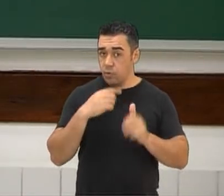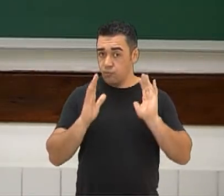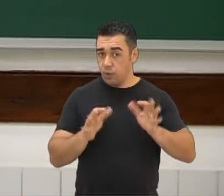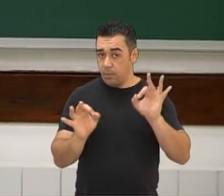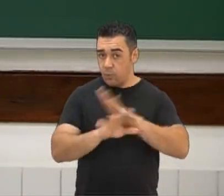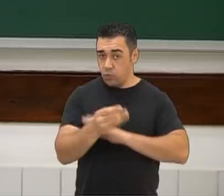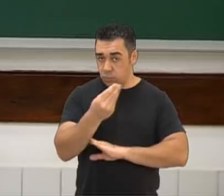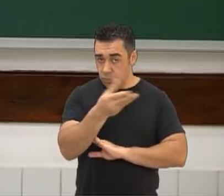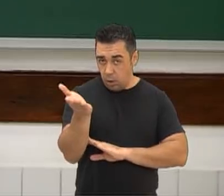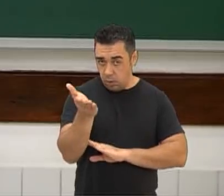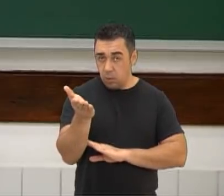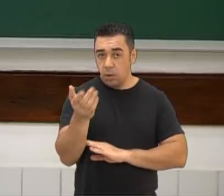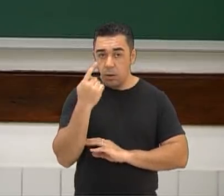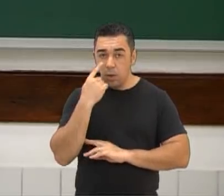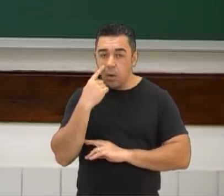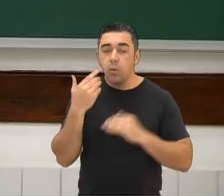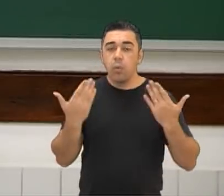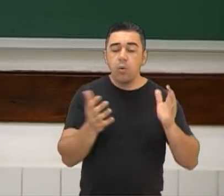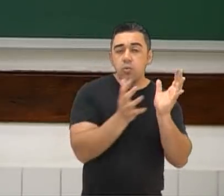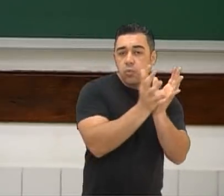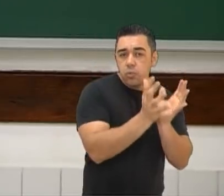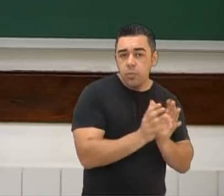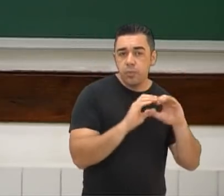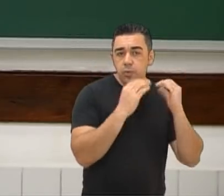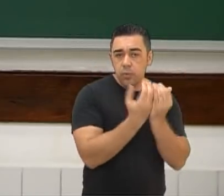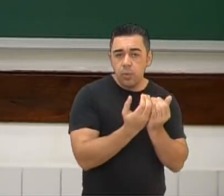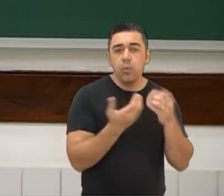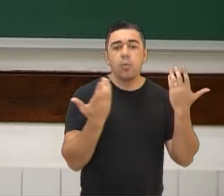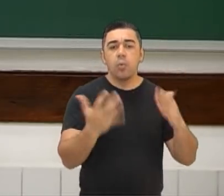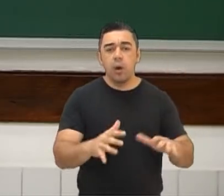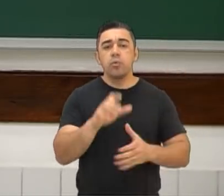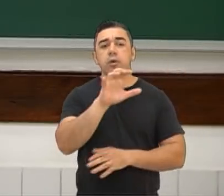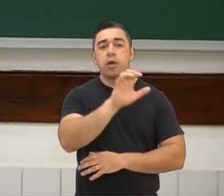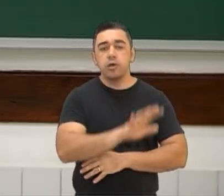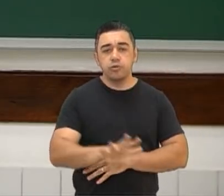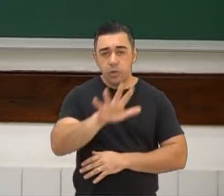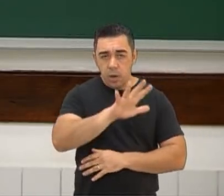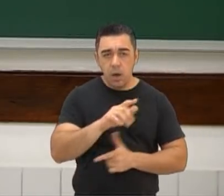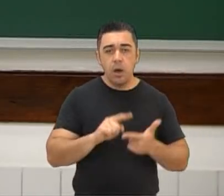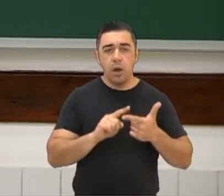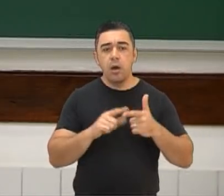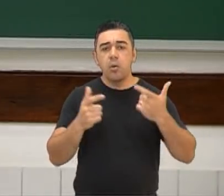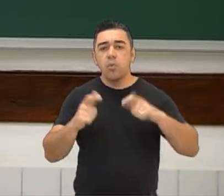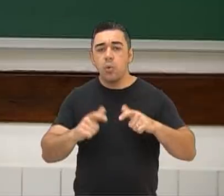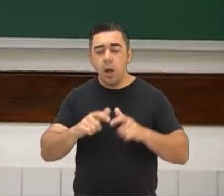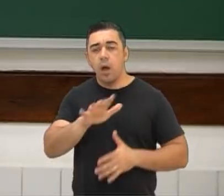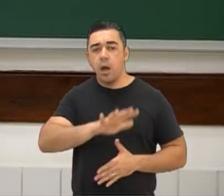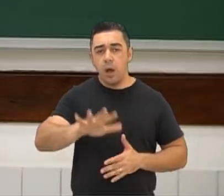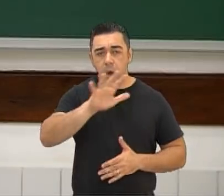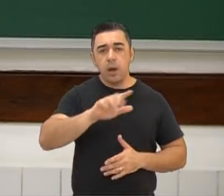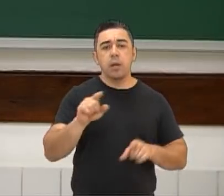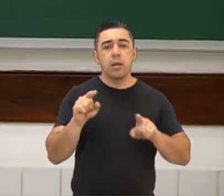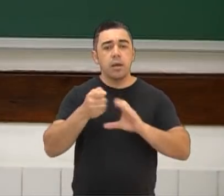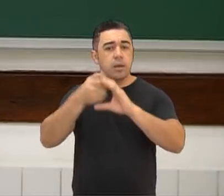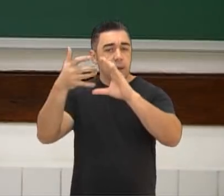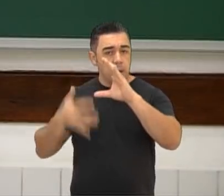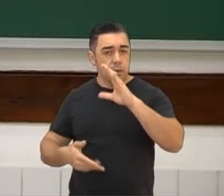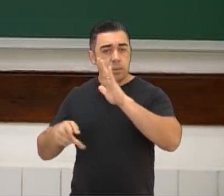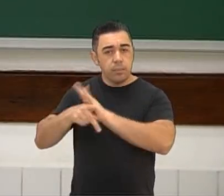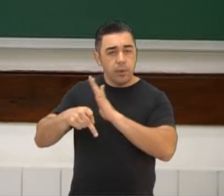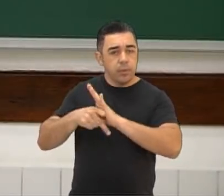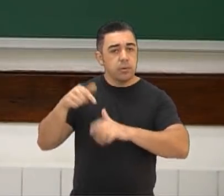para vocês. Qual é a comunidade? De qual região ela é? Localização geográfica e alguma característica ou